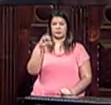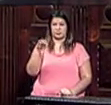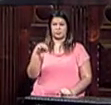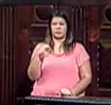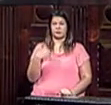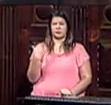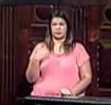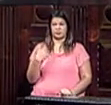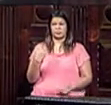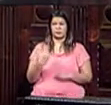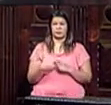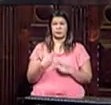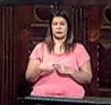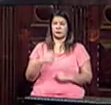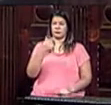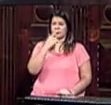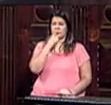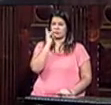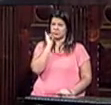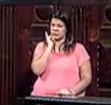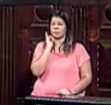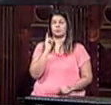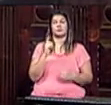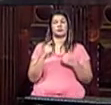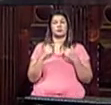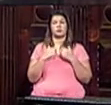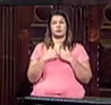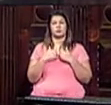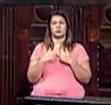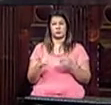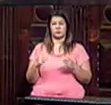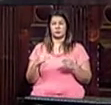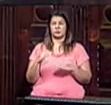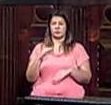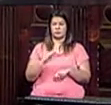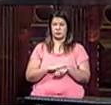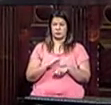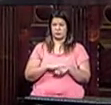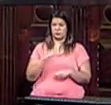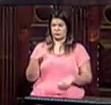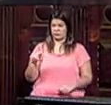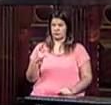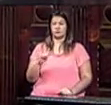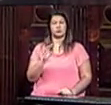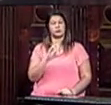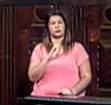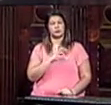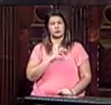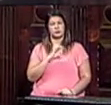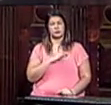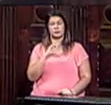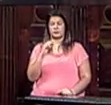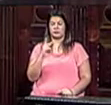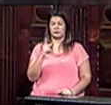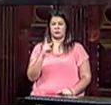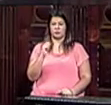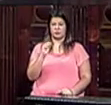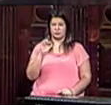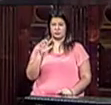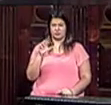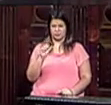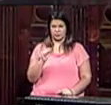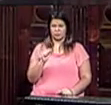na data de ontem, por iniciativa do Corregedor-Geral da Polícia Civil, delegado Paulo Passos,